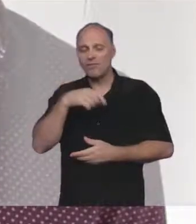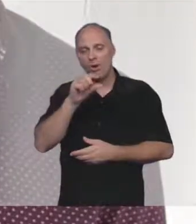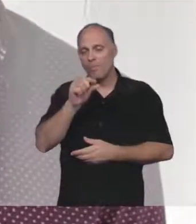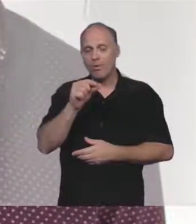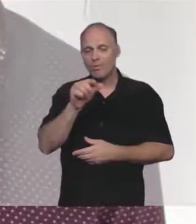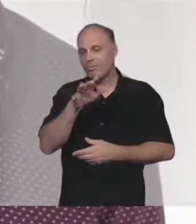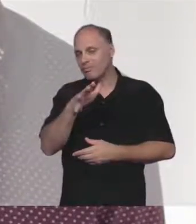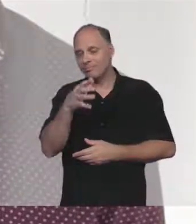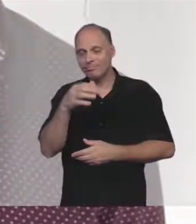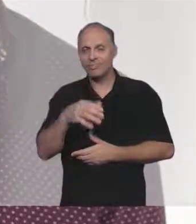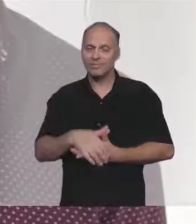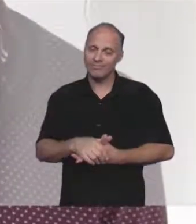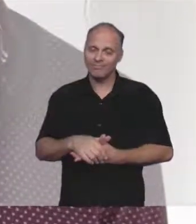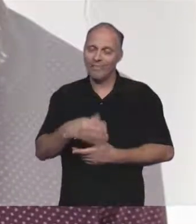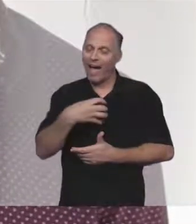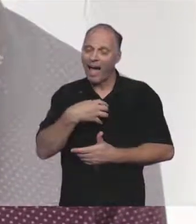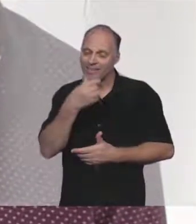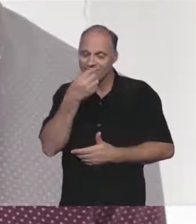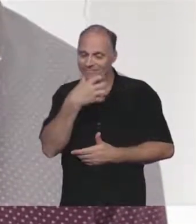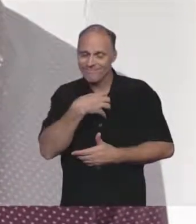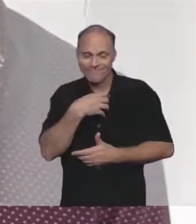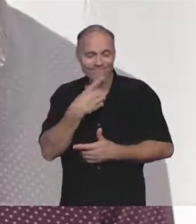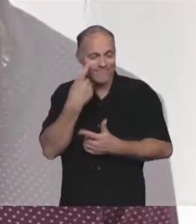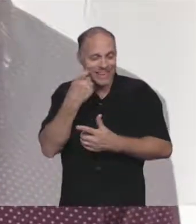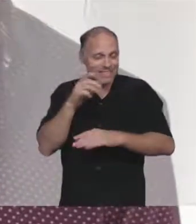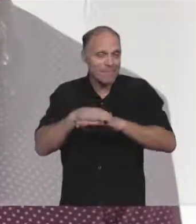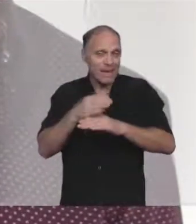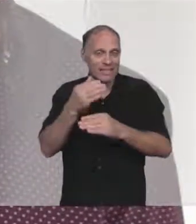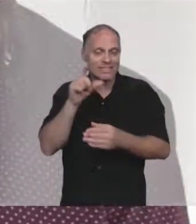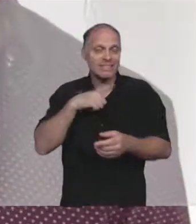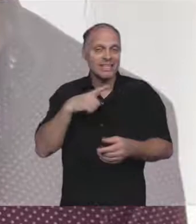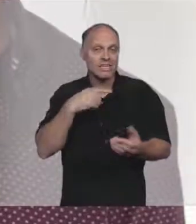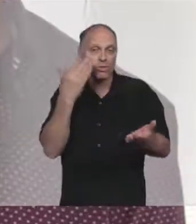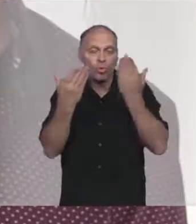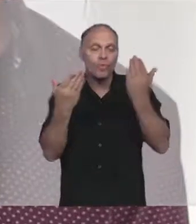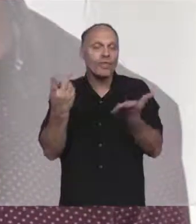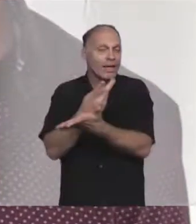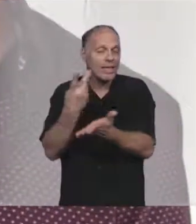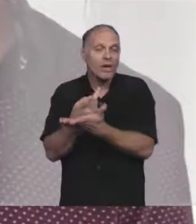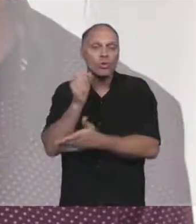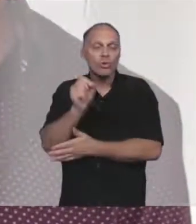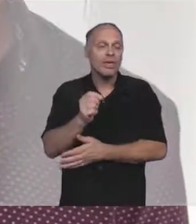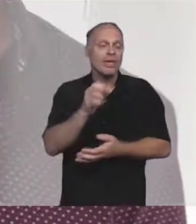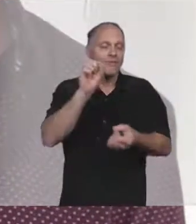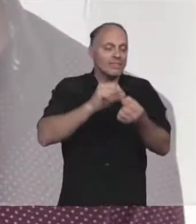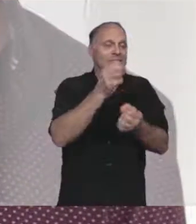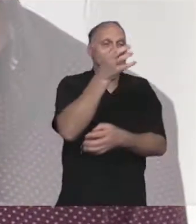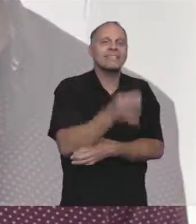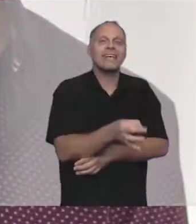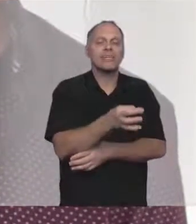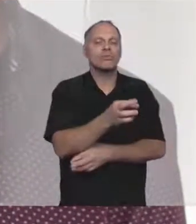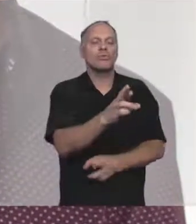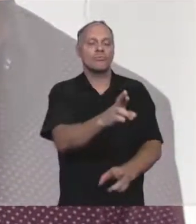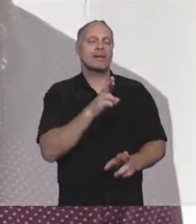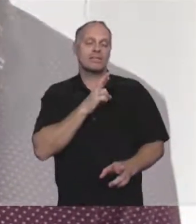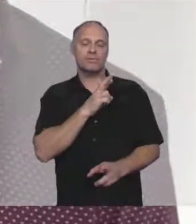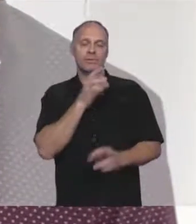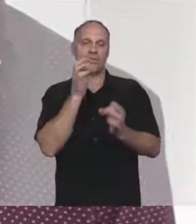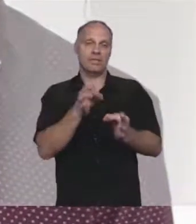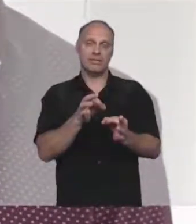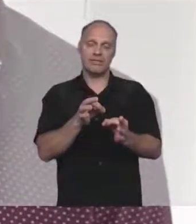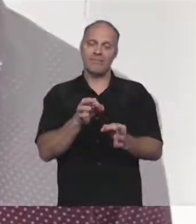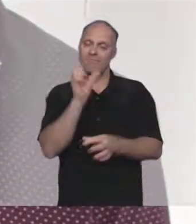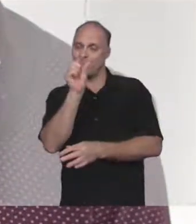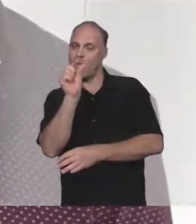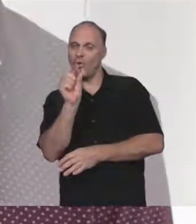eu acho que é um pouco por aí. Acho que me interessa muito mais a dúvida e o erro do que o acerto e uma resposta. Eu